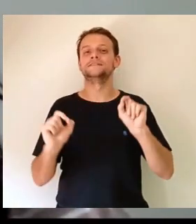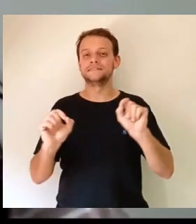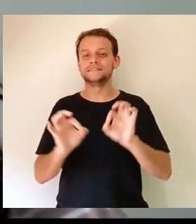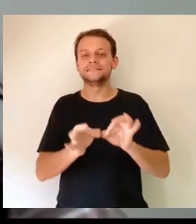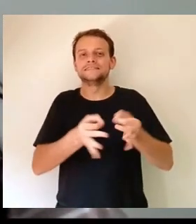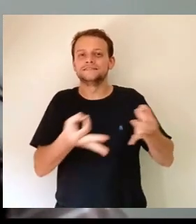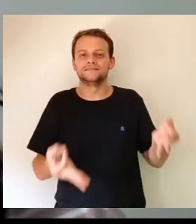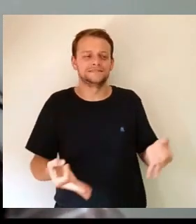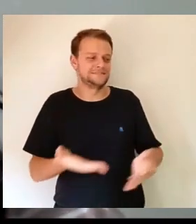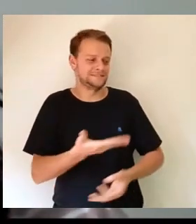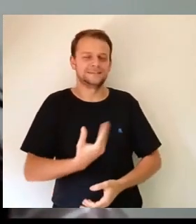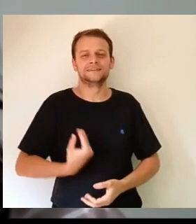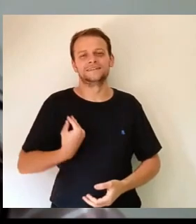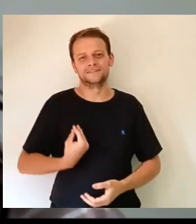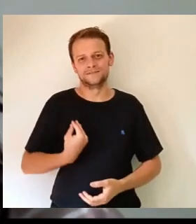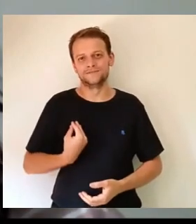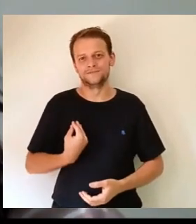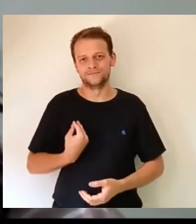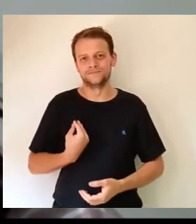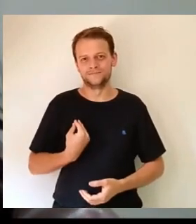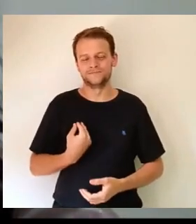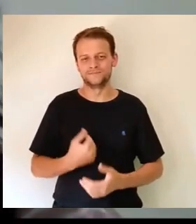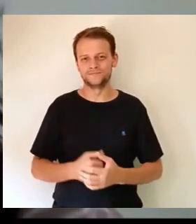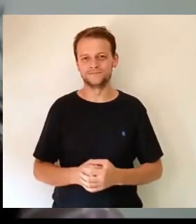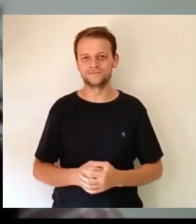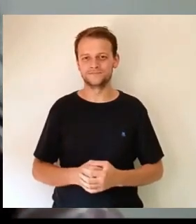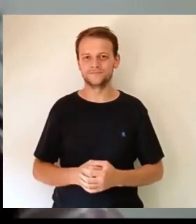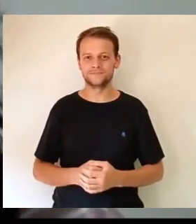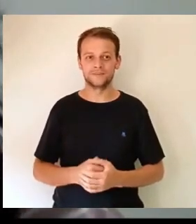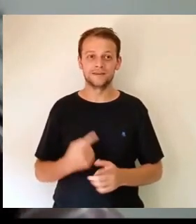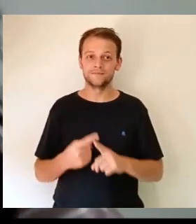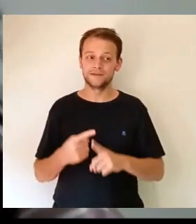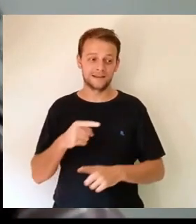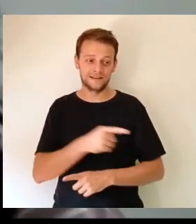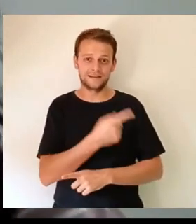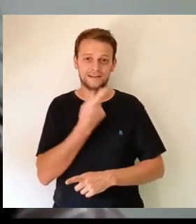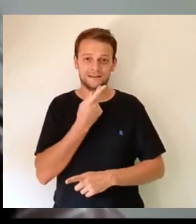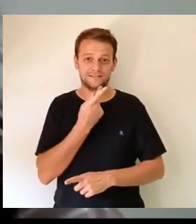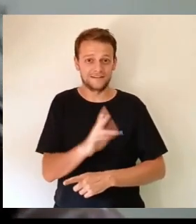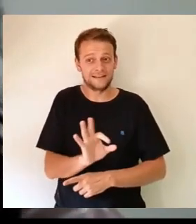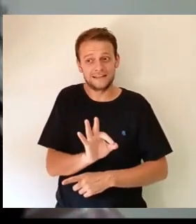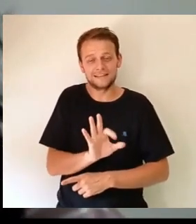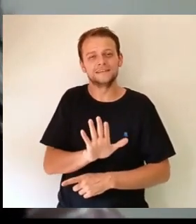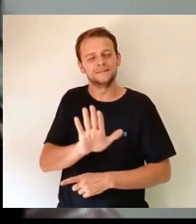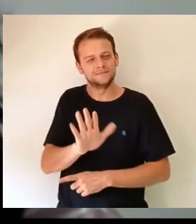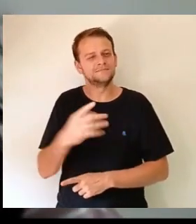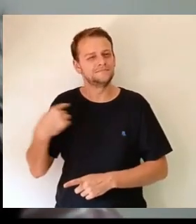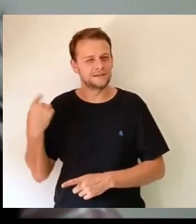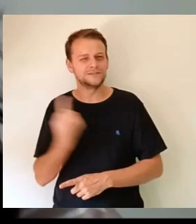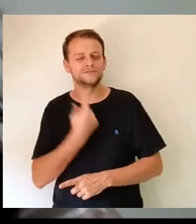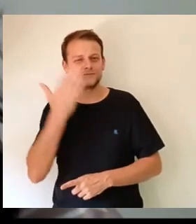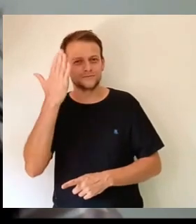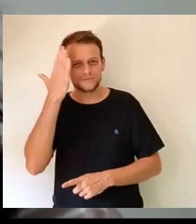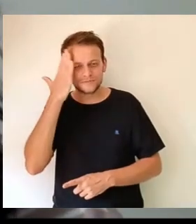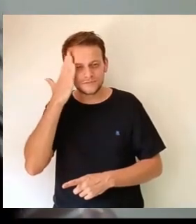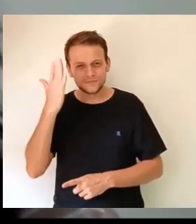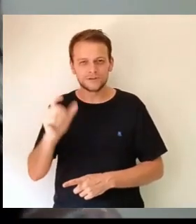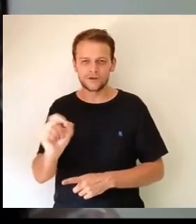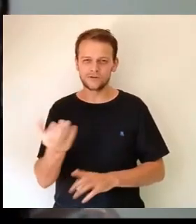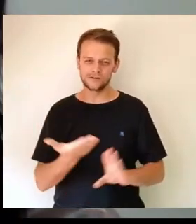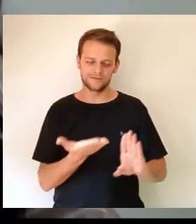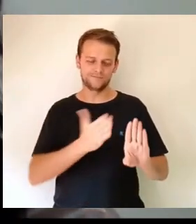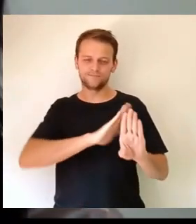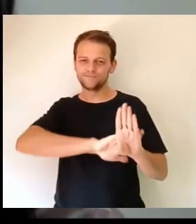também uma marca é da simplicidade que ele tinha, porque às vezes ele não falava sobre isso, mas